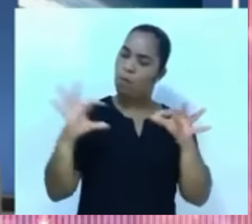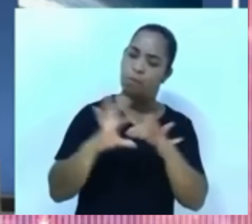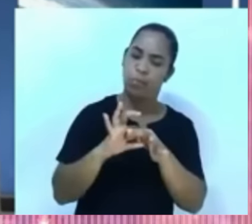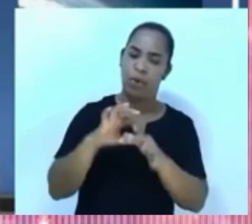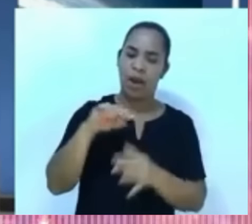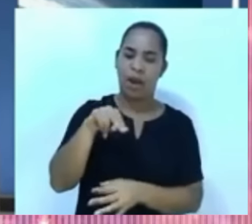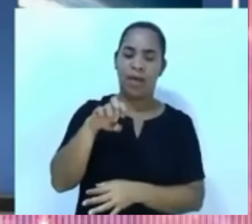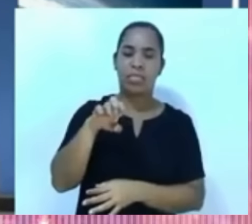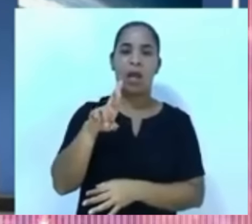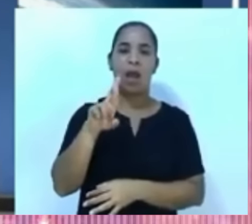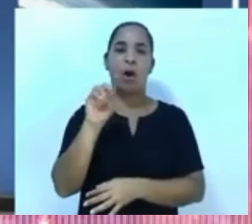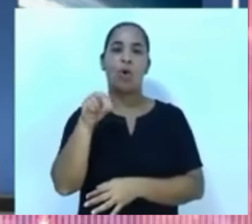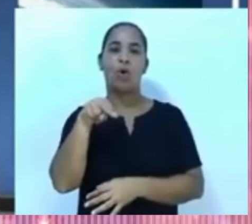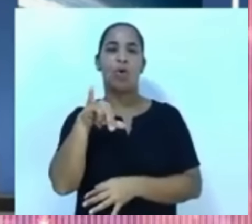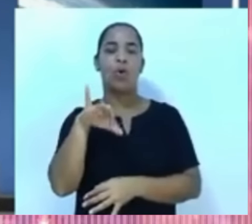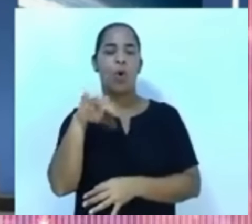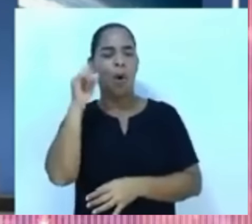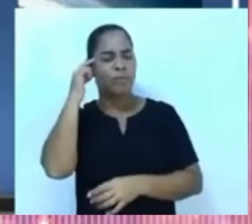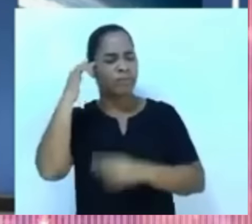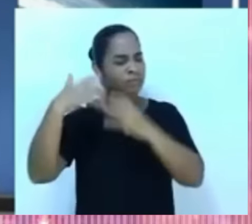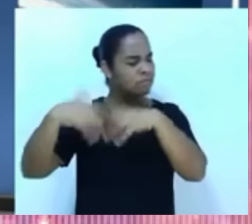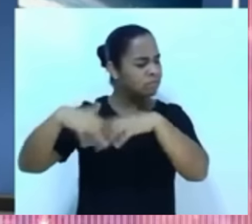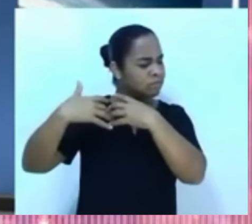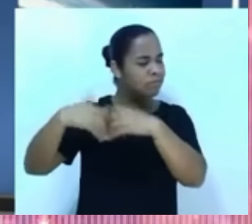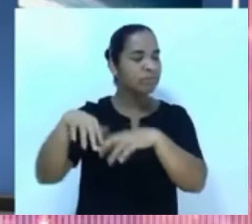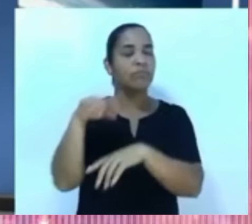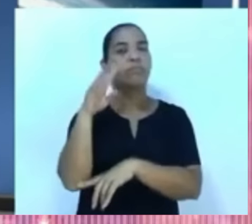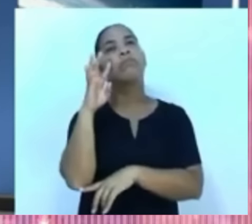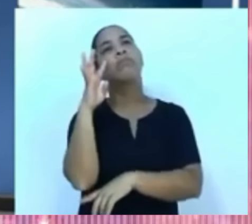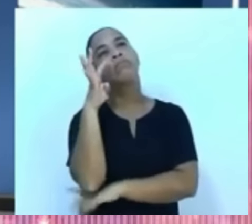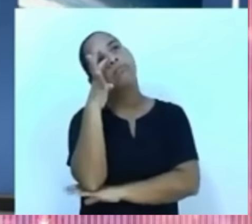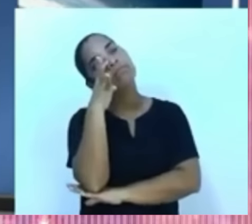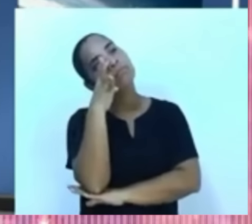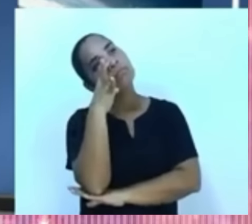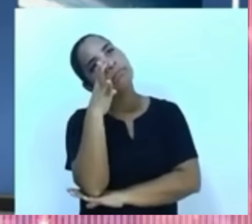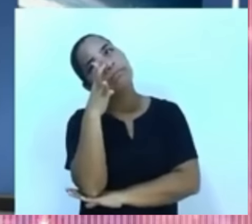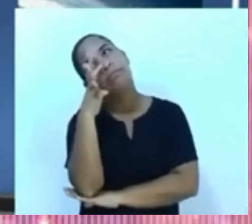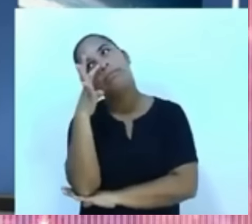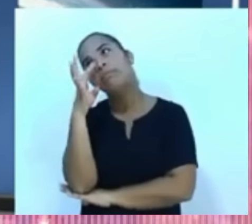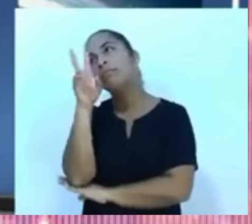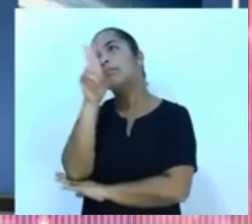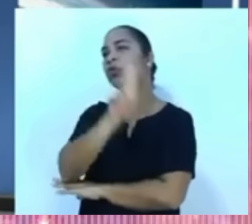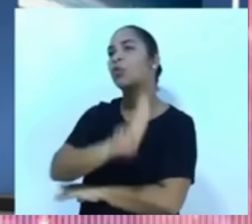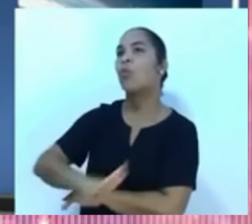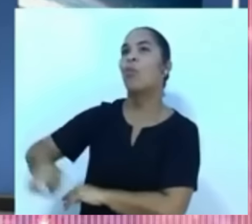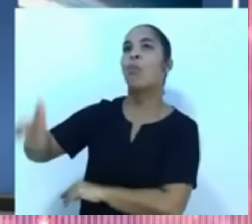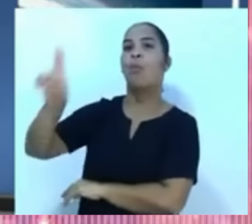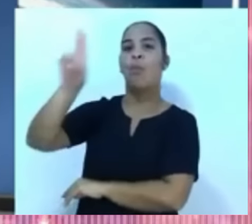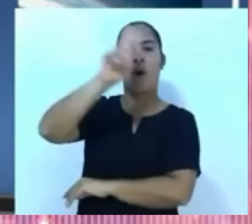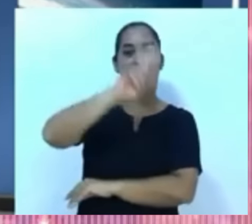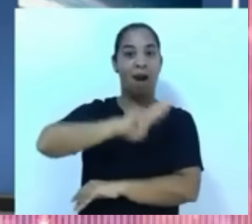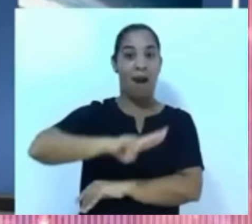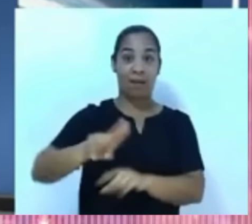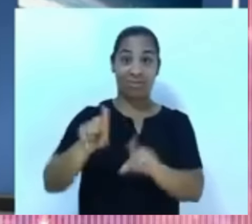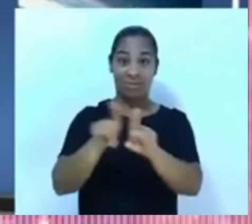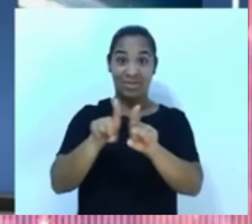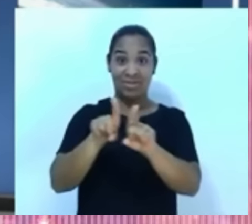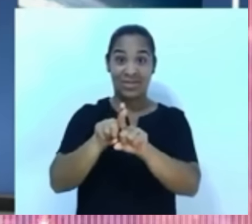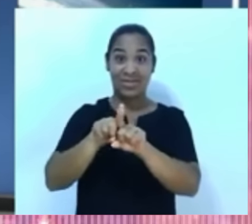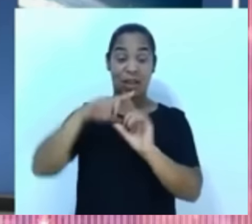elevar a contemplação do universo e a penetração das micropartículas na